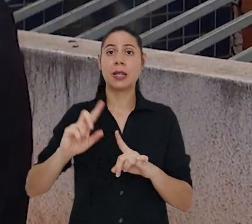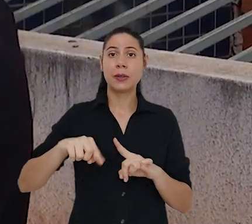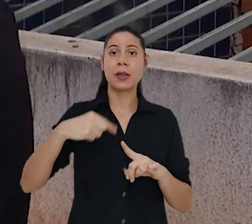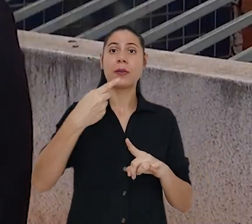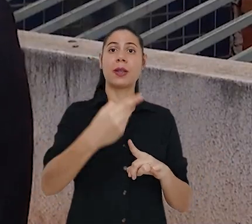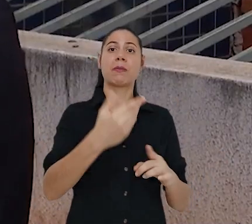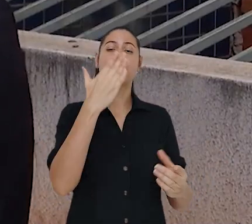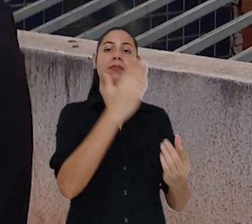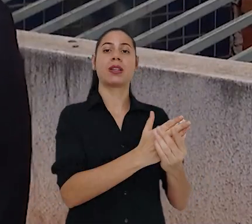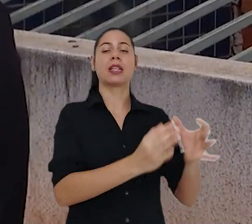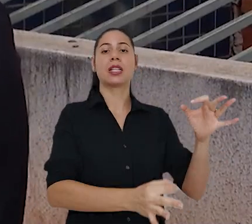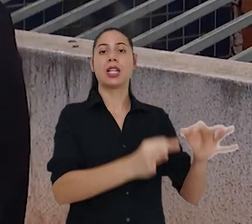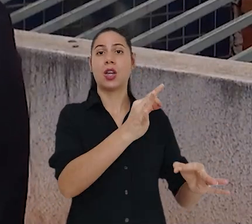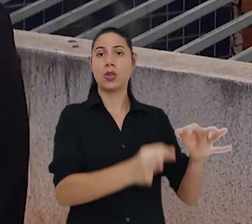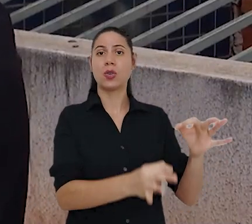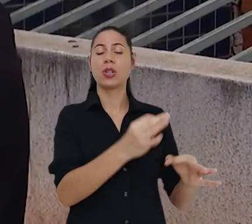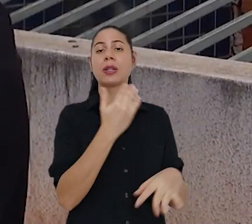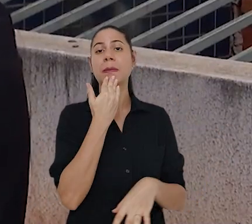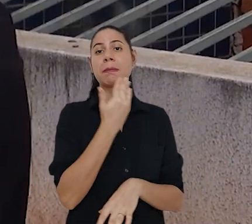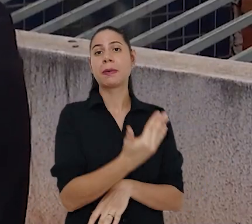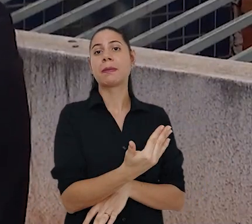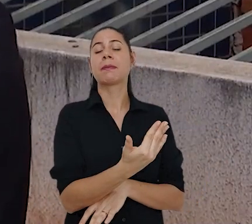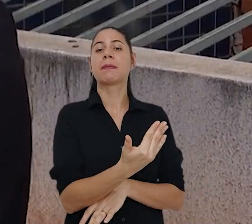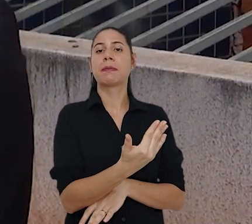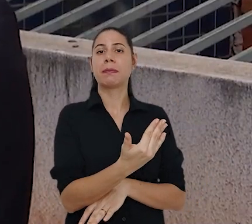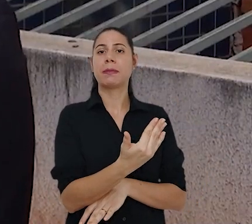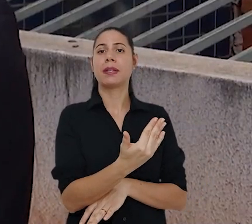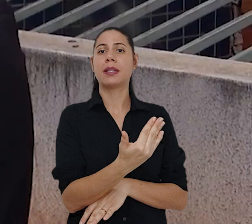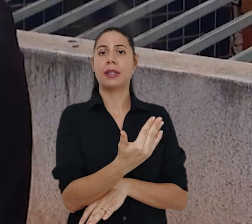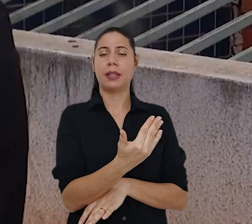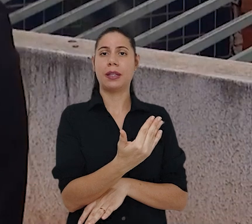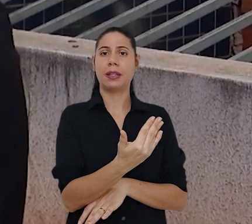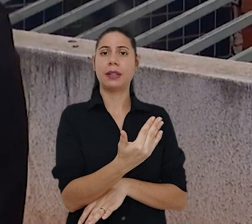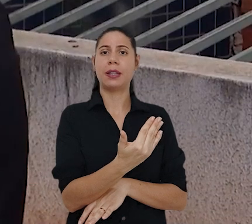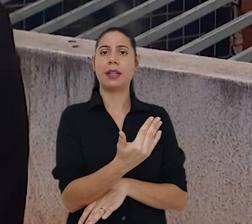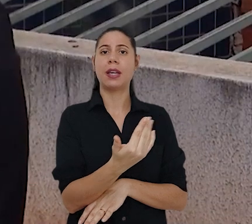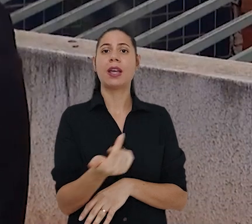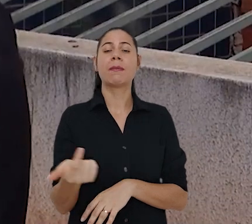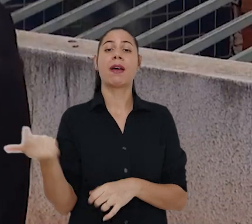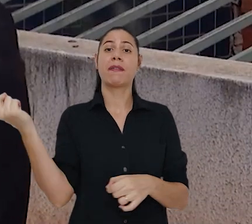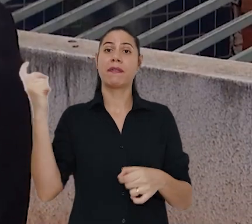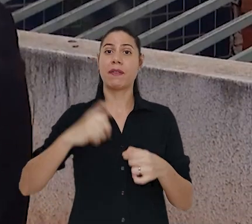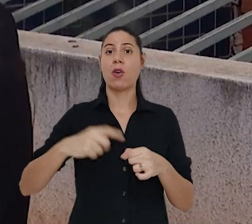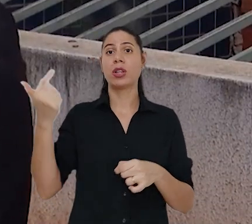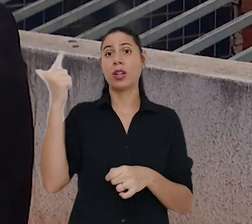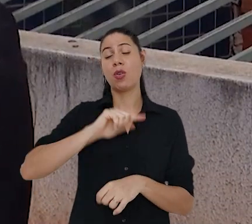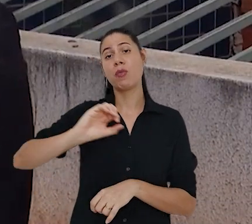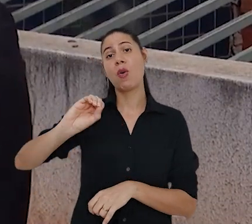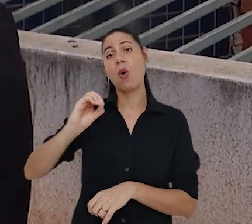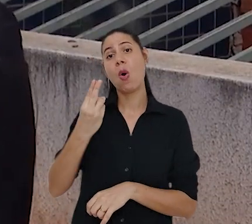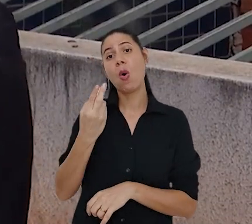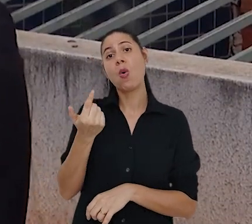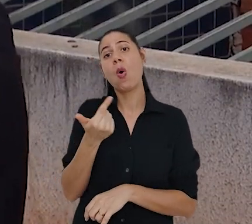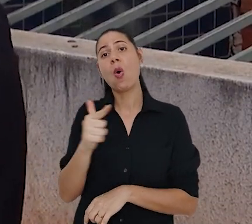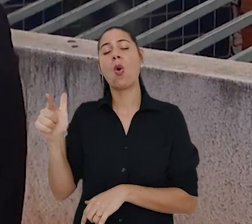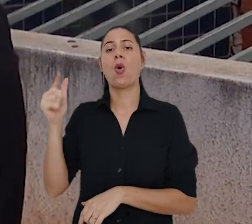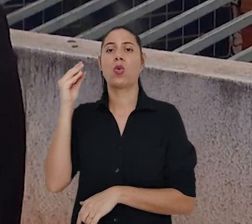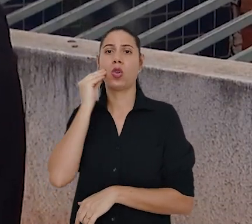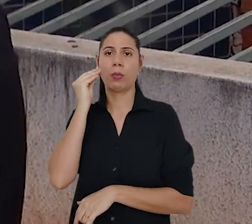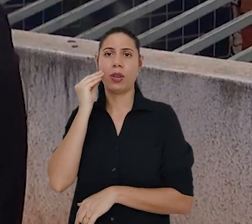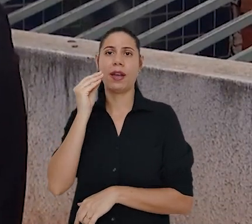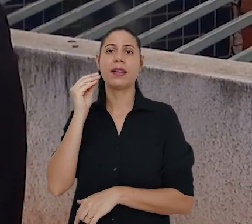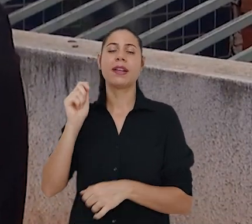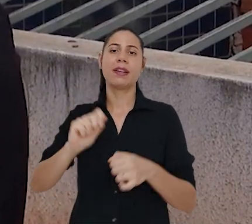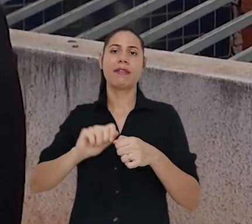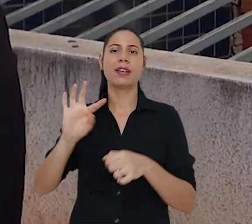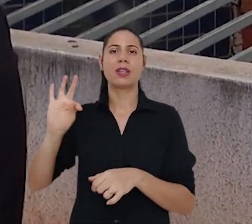E, posteriormente, eu entrei com ação judicial para solicitar o retorno ao certame, ou então uma nova chance